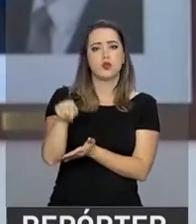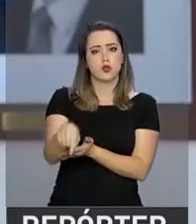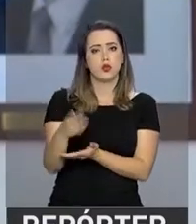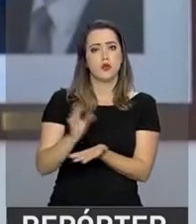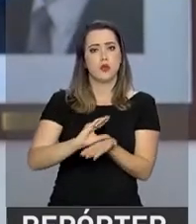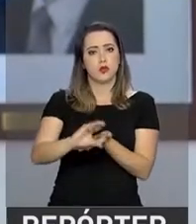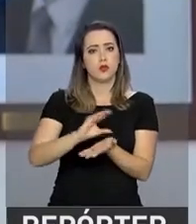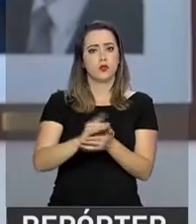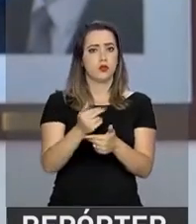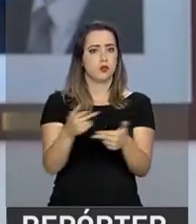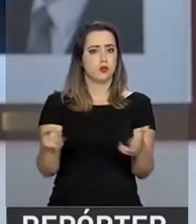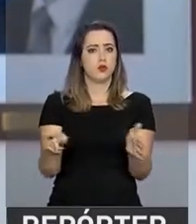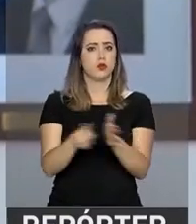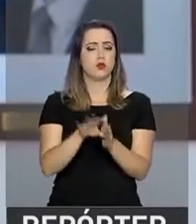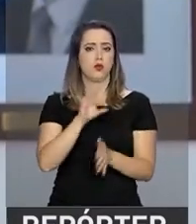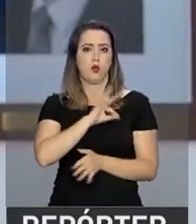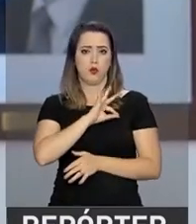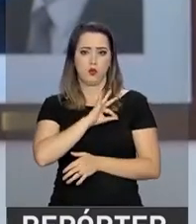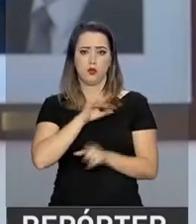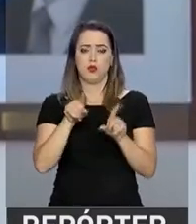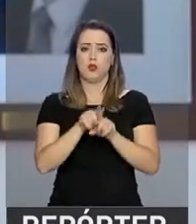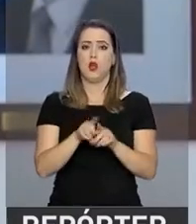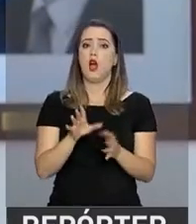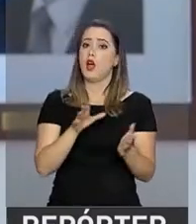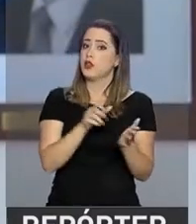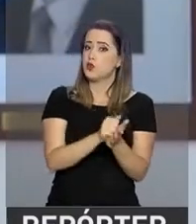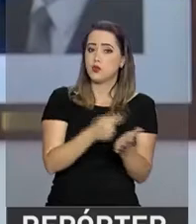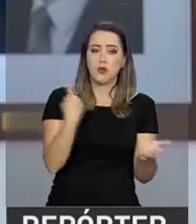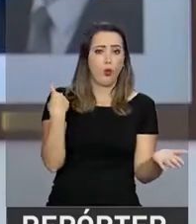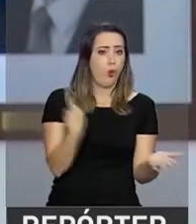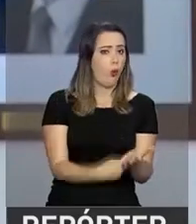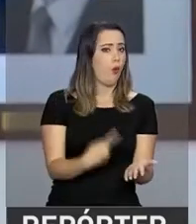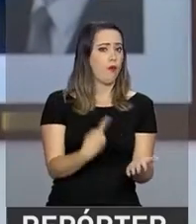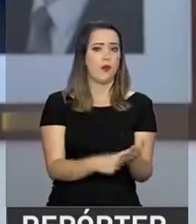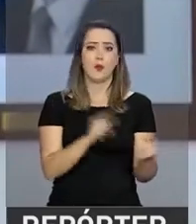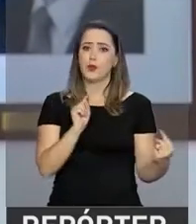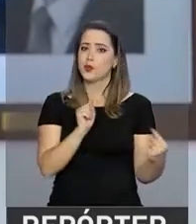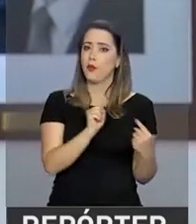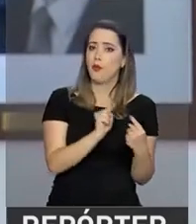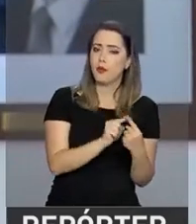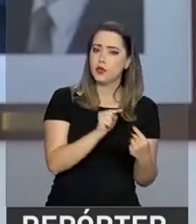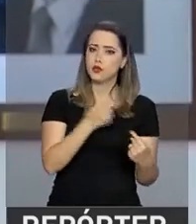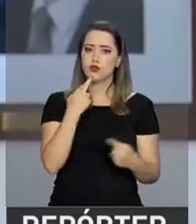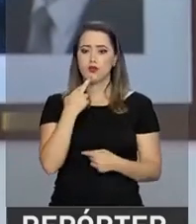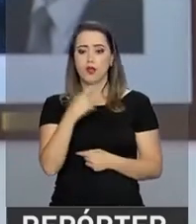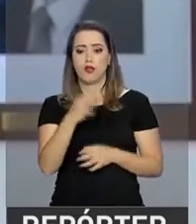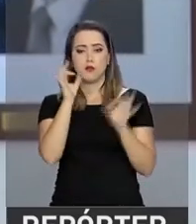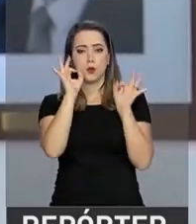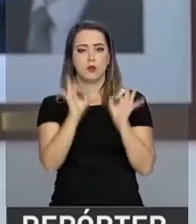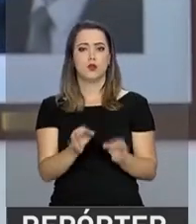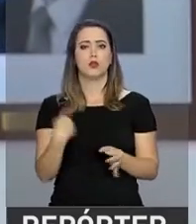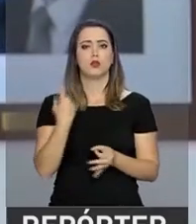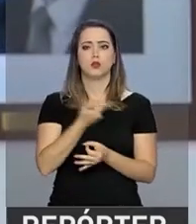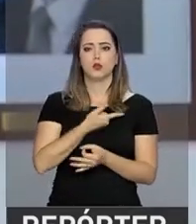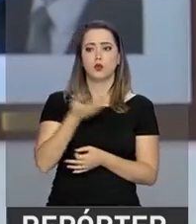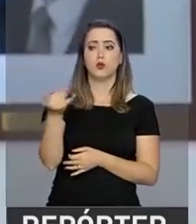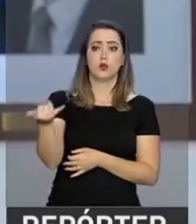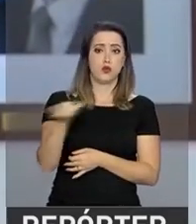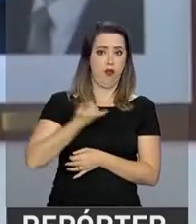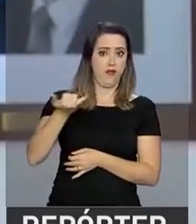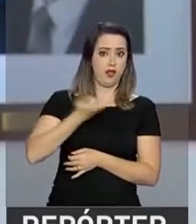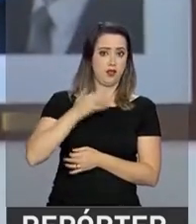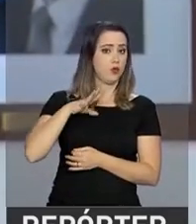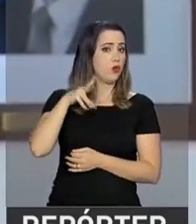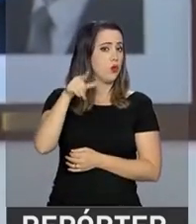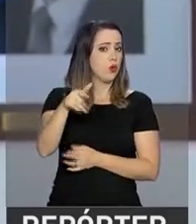para investimento e custeio, assumir compromissos, assumir metas e resultados, inclusive nos enviando dados e informações